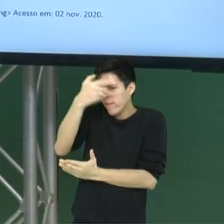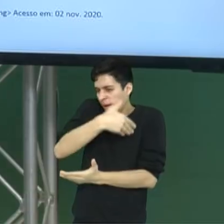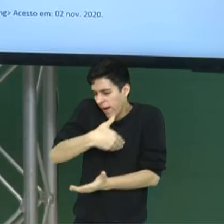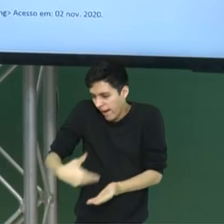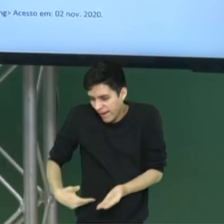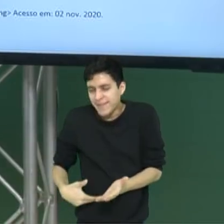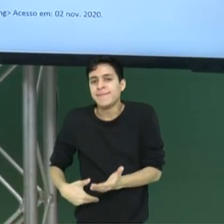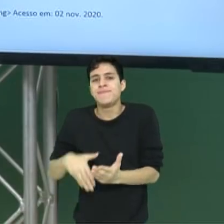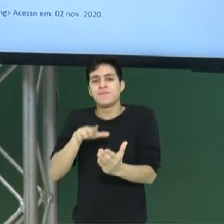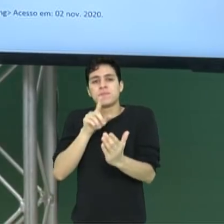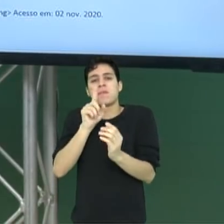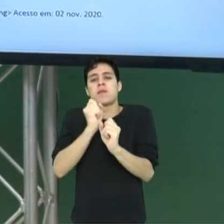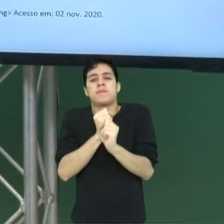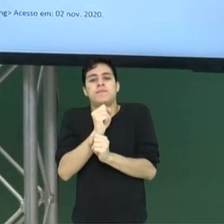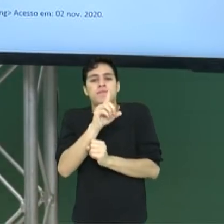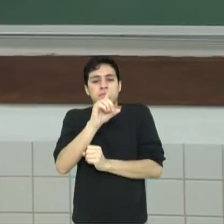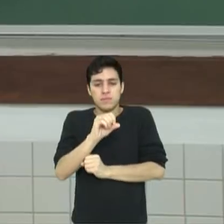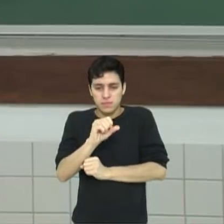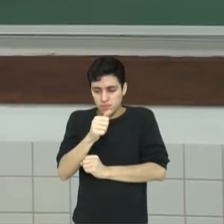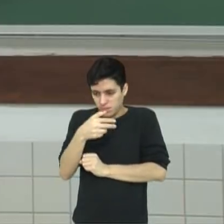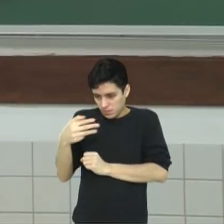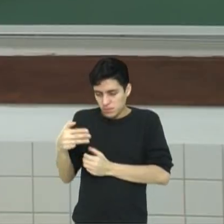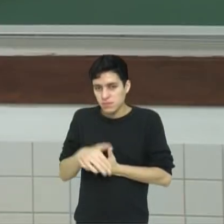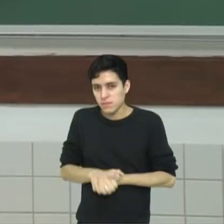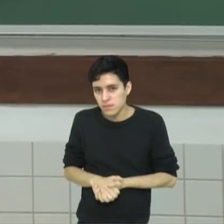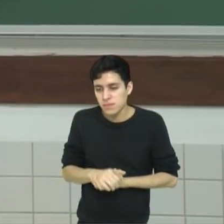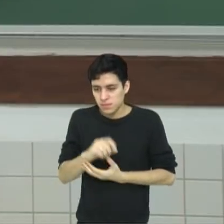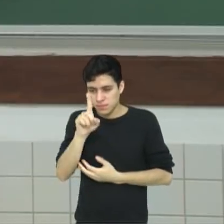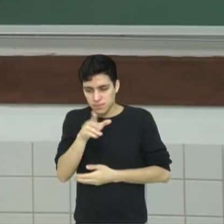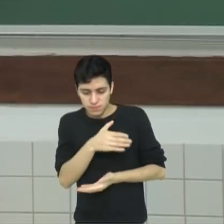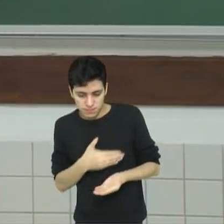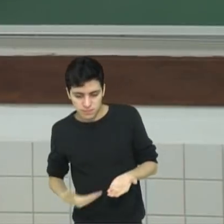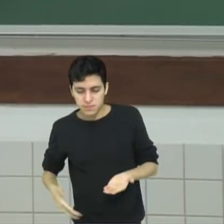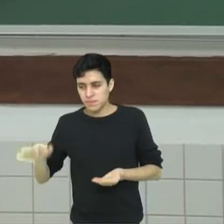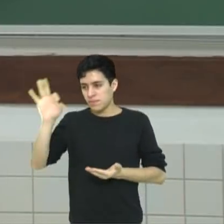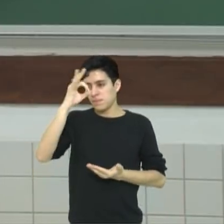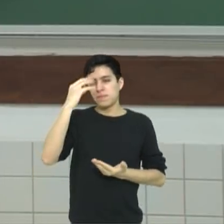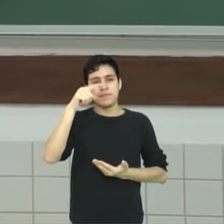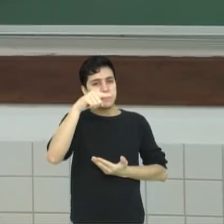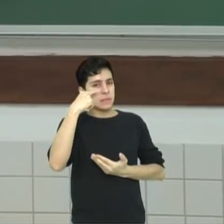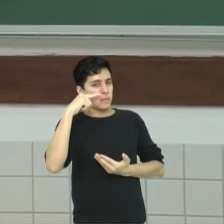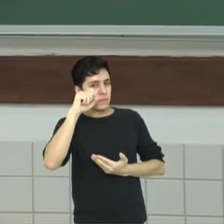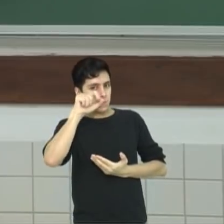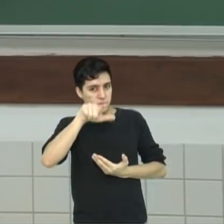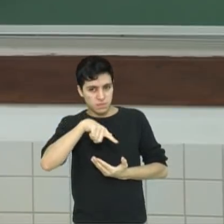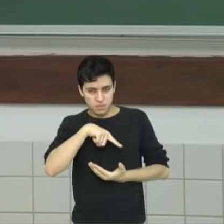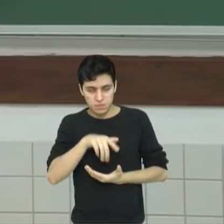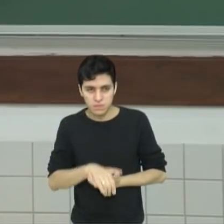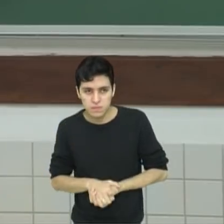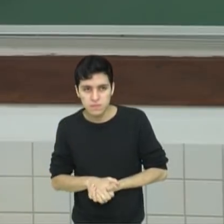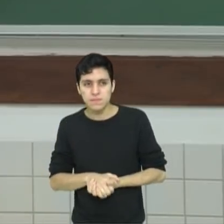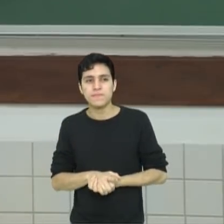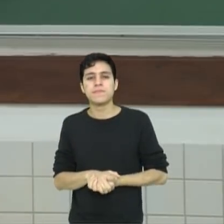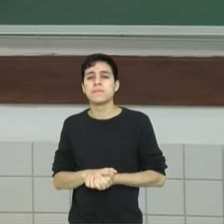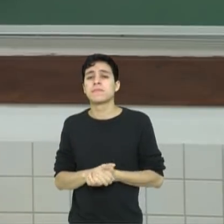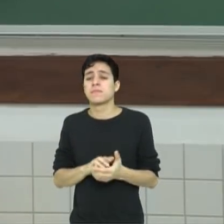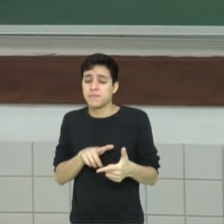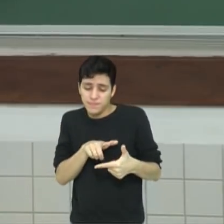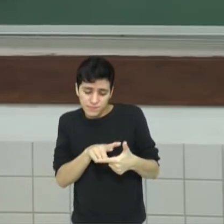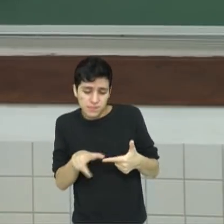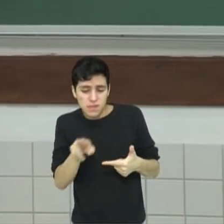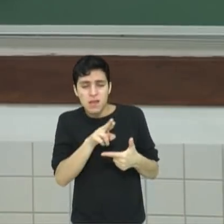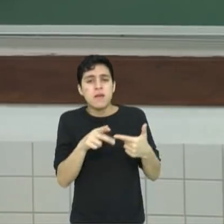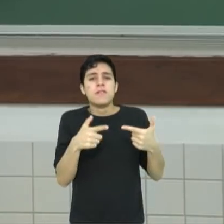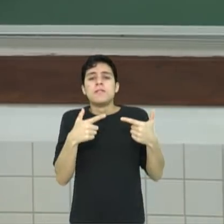governo aqui em 1913, que é o governo francês, que está em azul. Esse é o problema